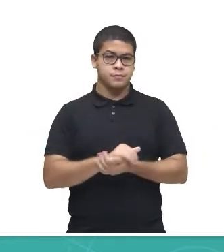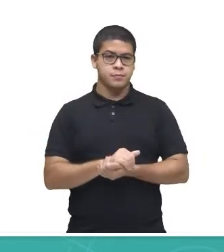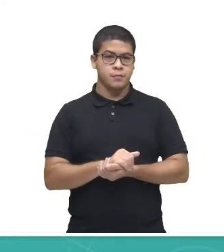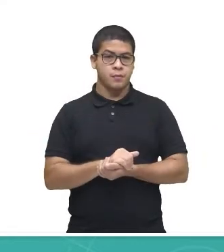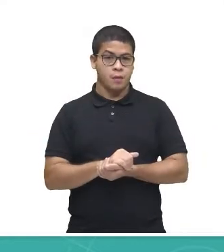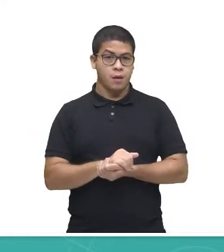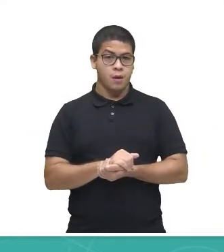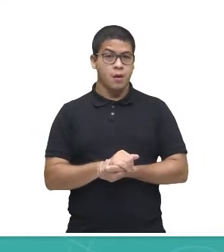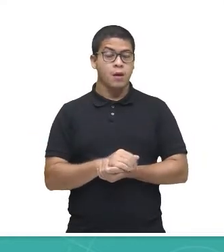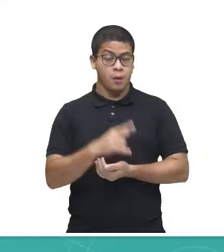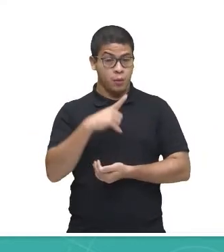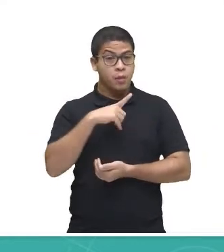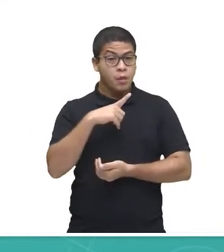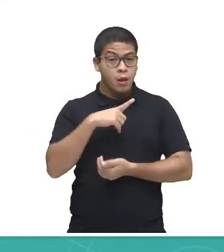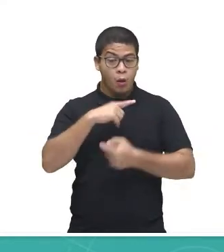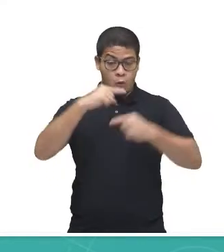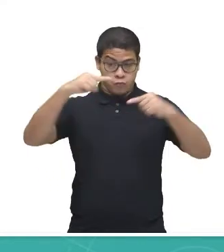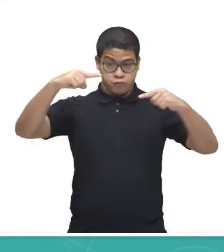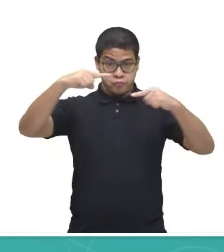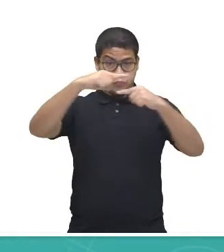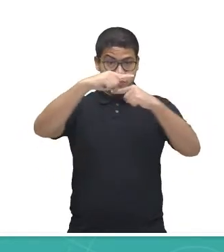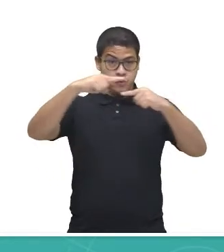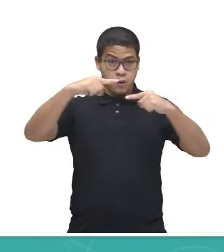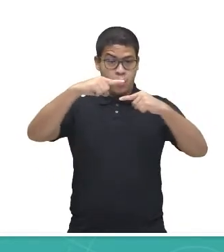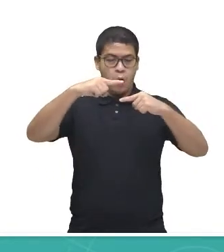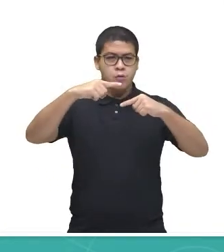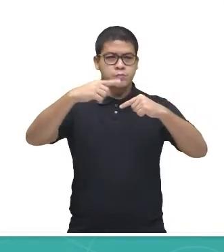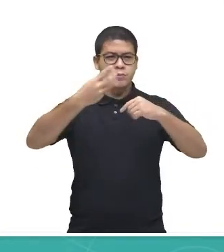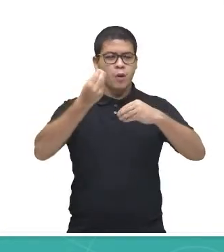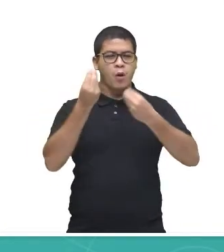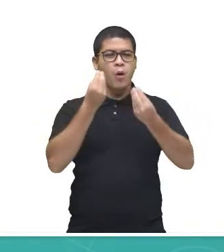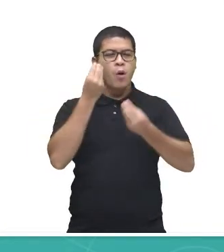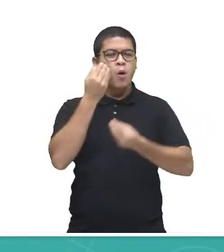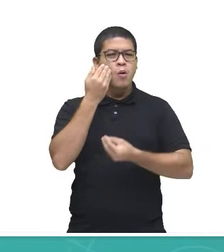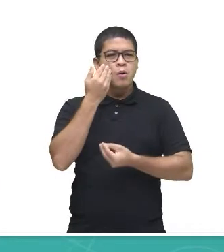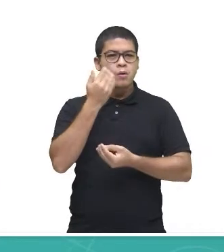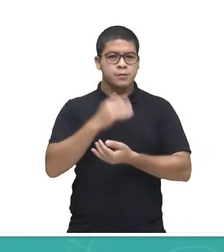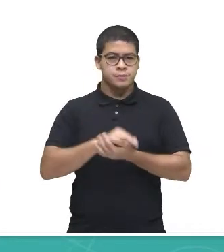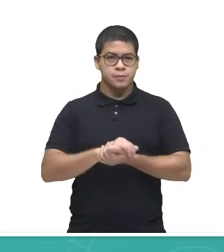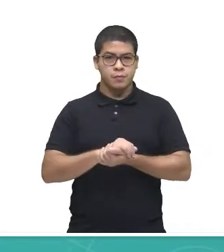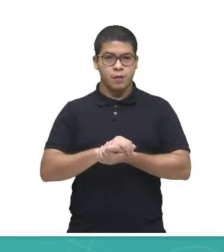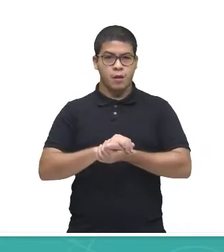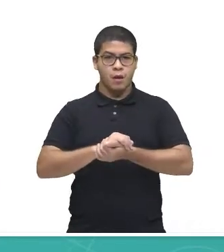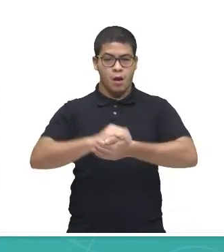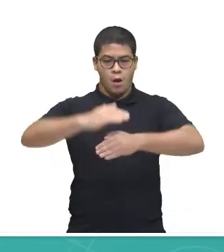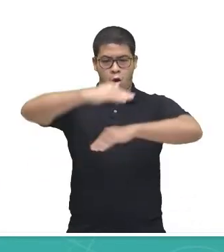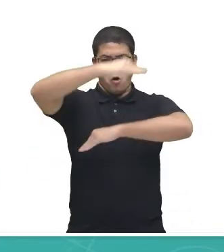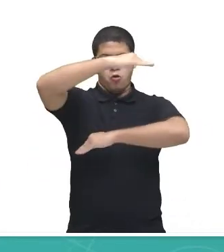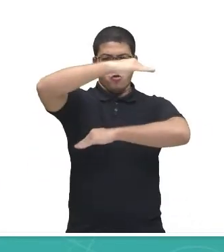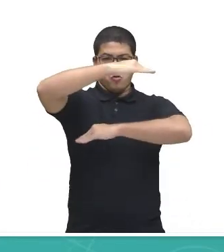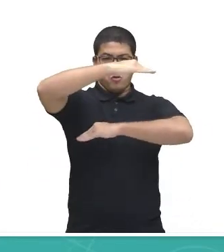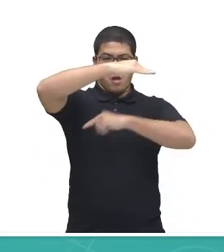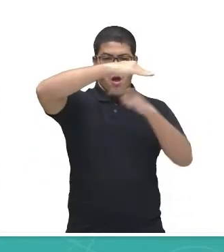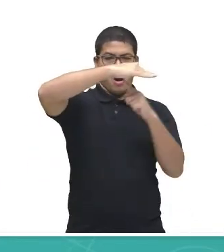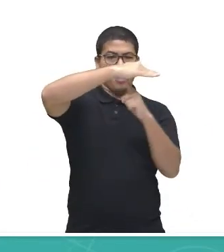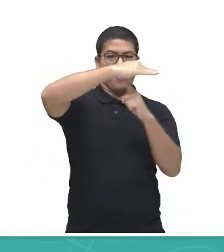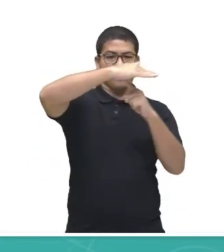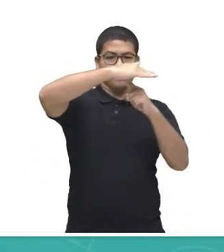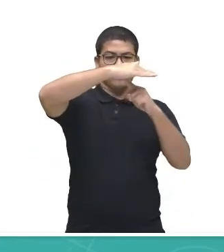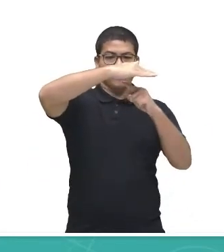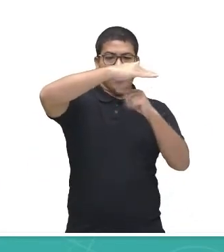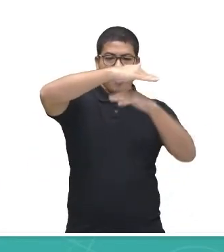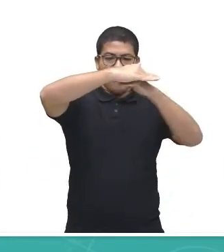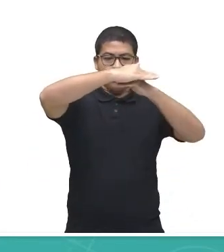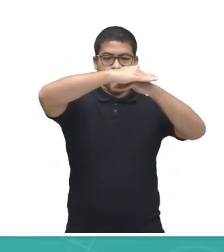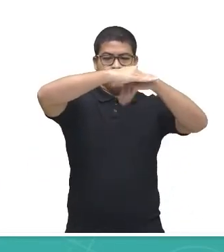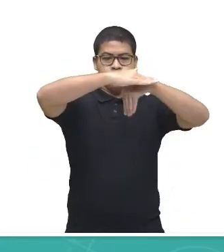retas paralelas, beleza? E aqui no caso, os ângulos que estão entre essas retas, aqui dentro delas, são